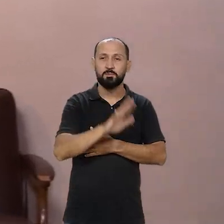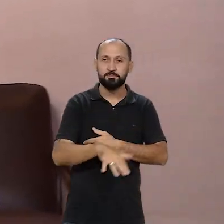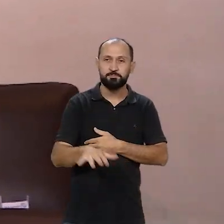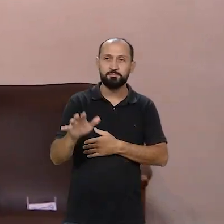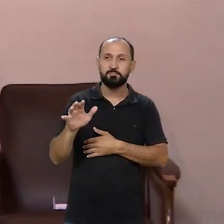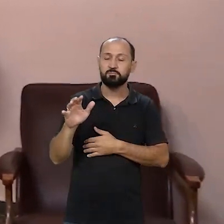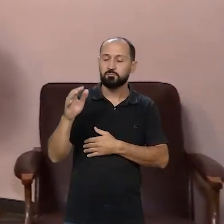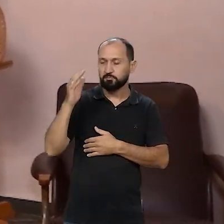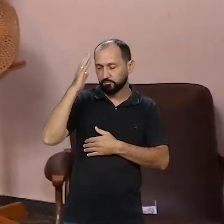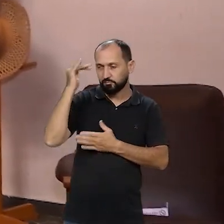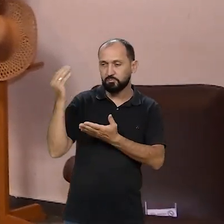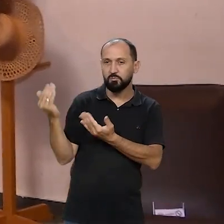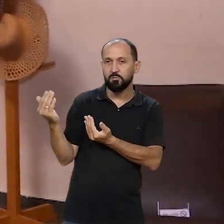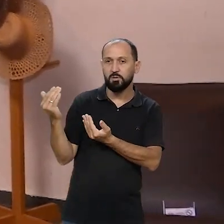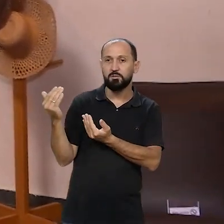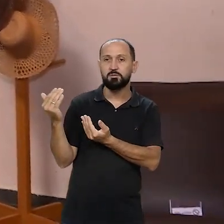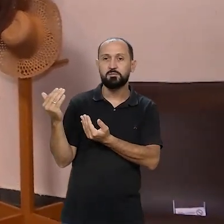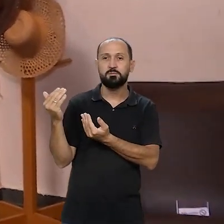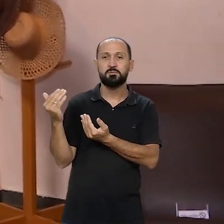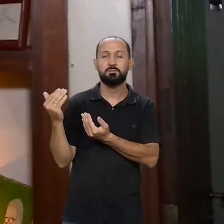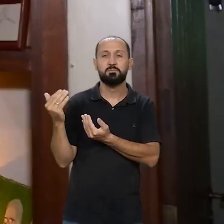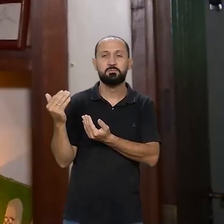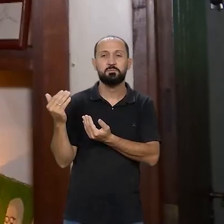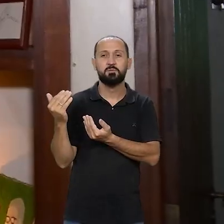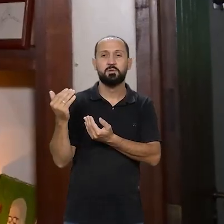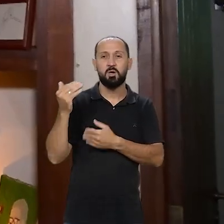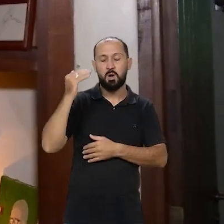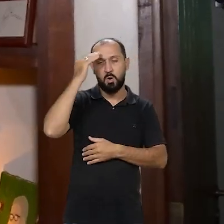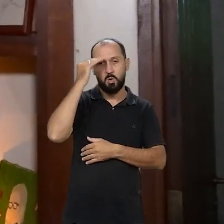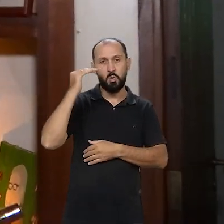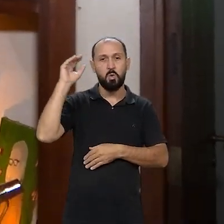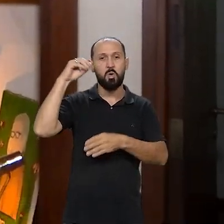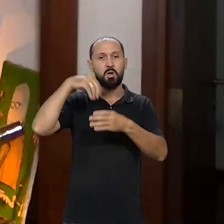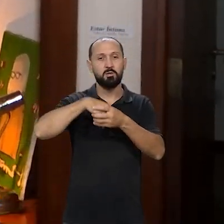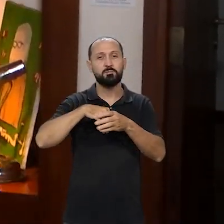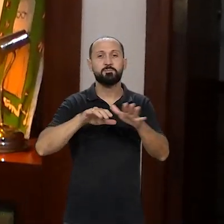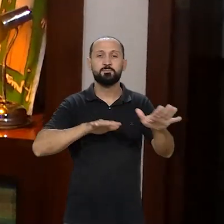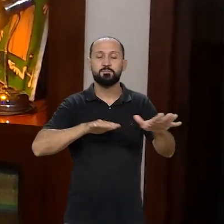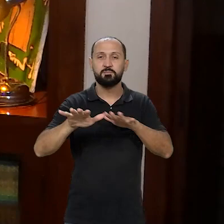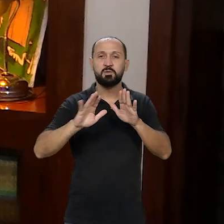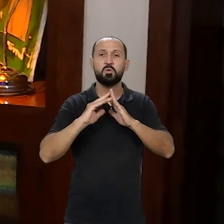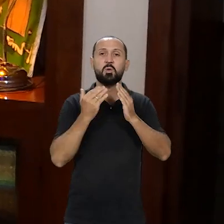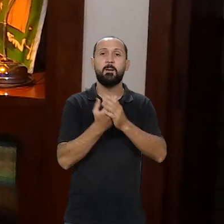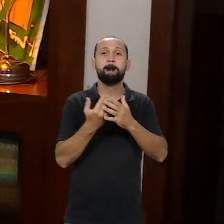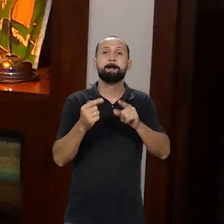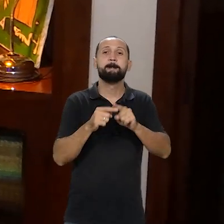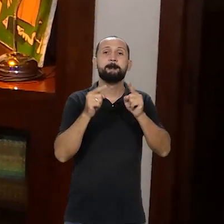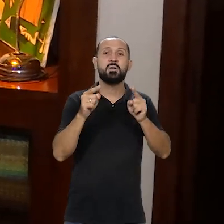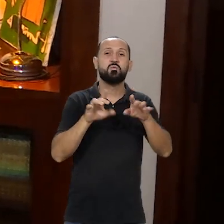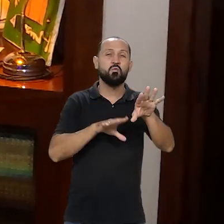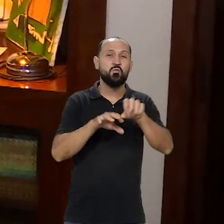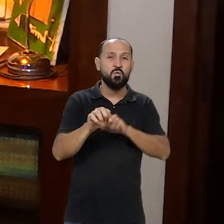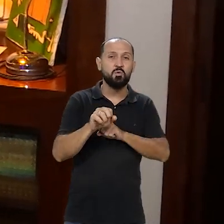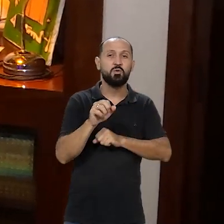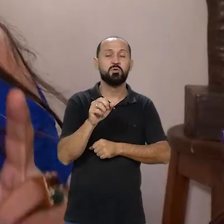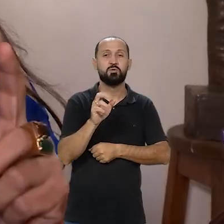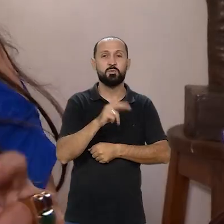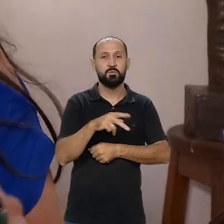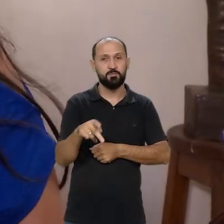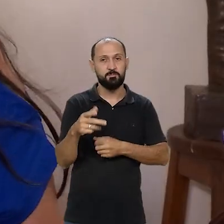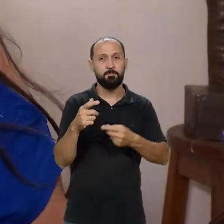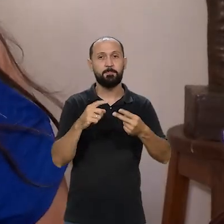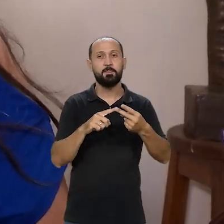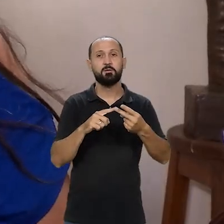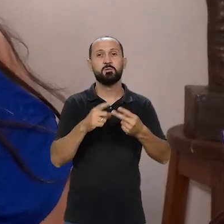imersão infantil, adolescente e já adulta dentro desse movimento escolar, mas também com uma formação